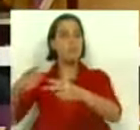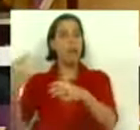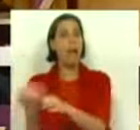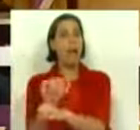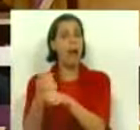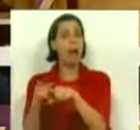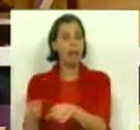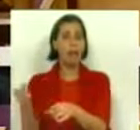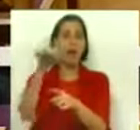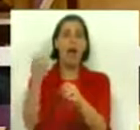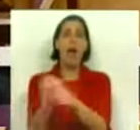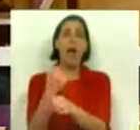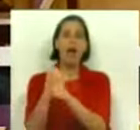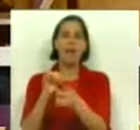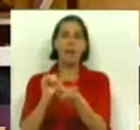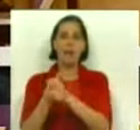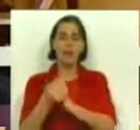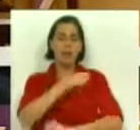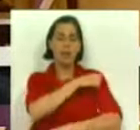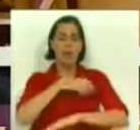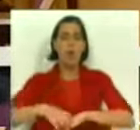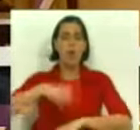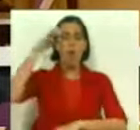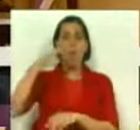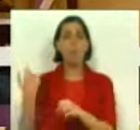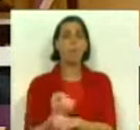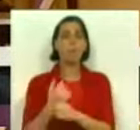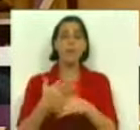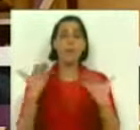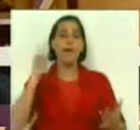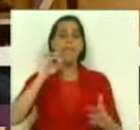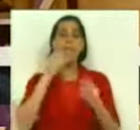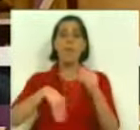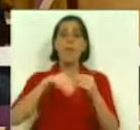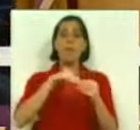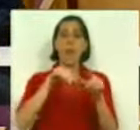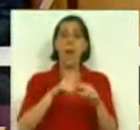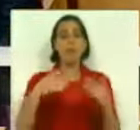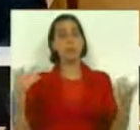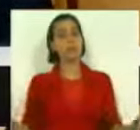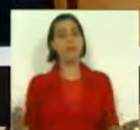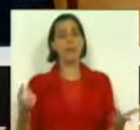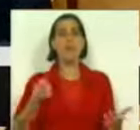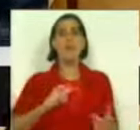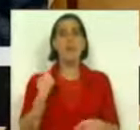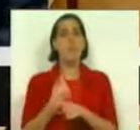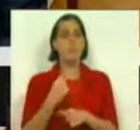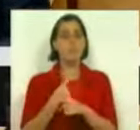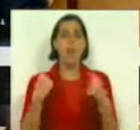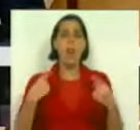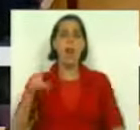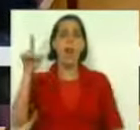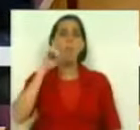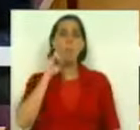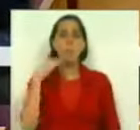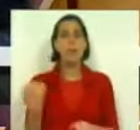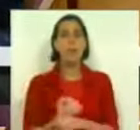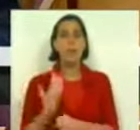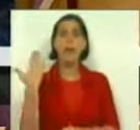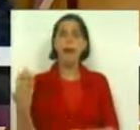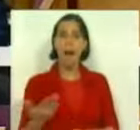sua atividade para uma atividade de reabilitação urbana, que também é uma atividade de maior valor acrescentado. E por isso temos também proteção do